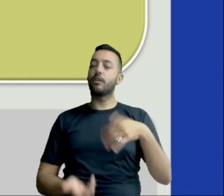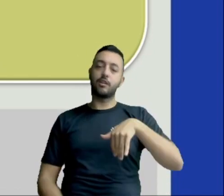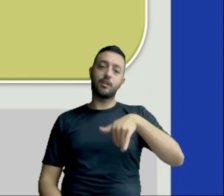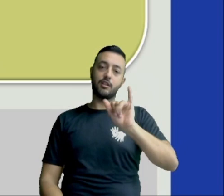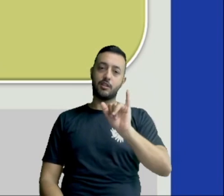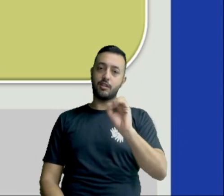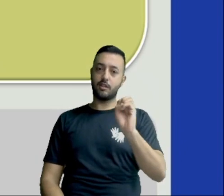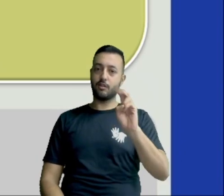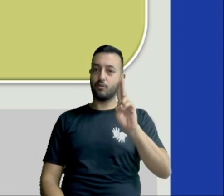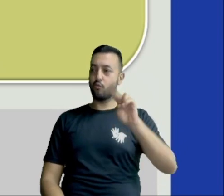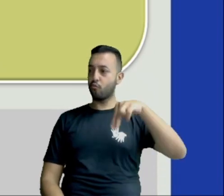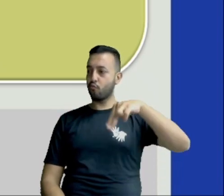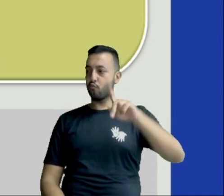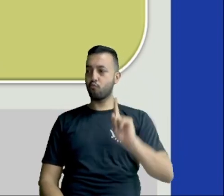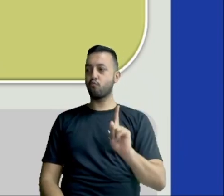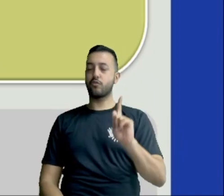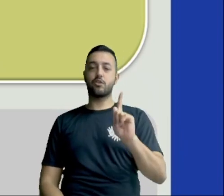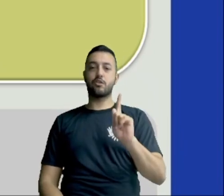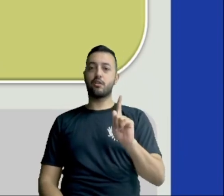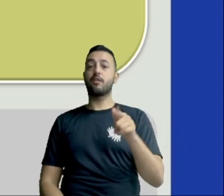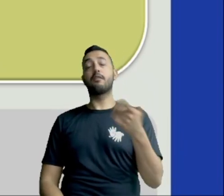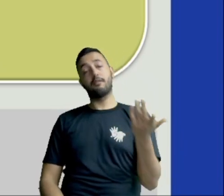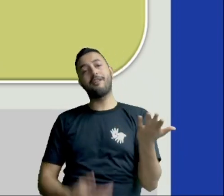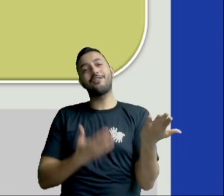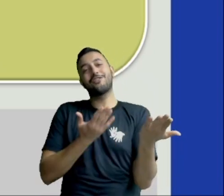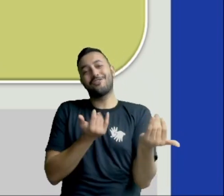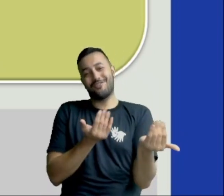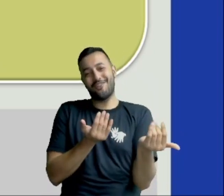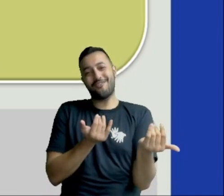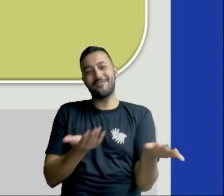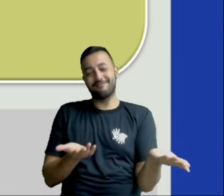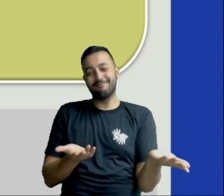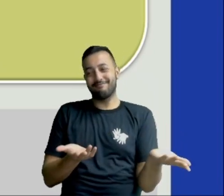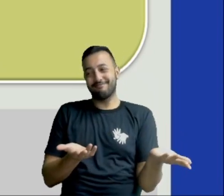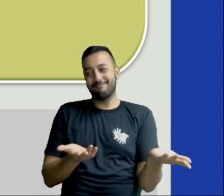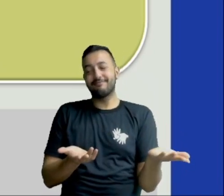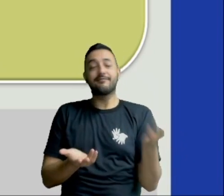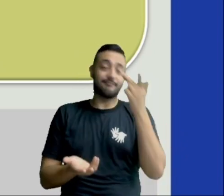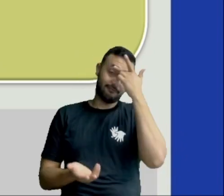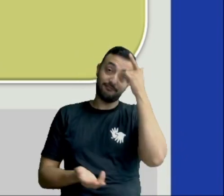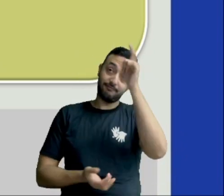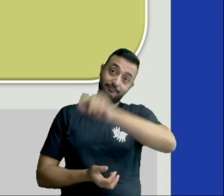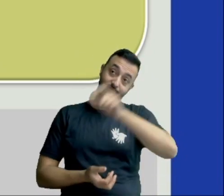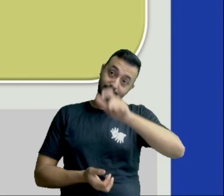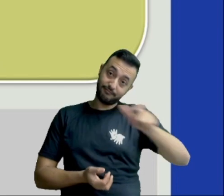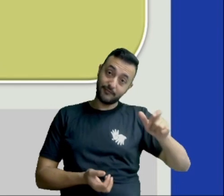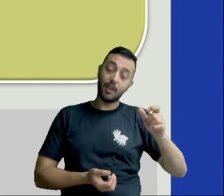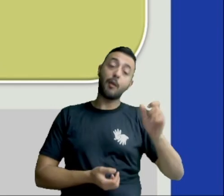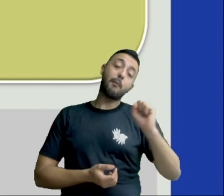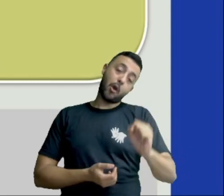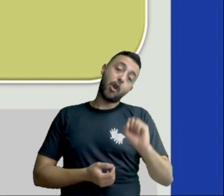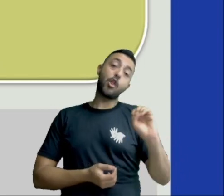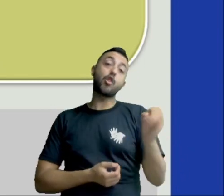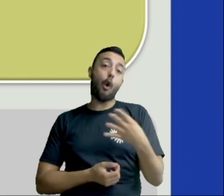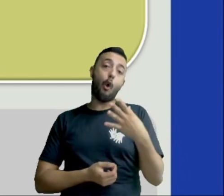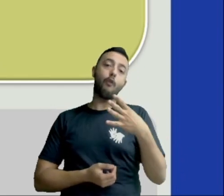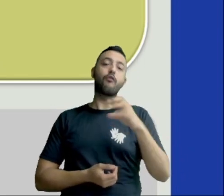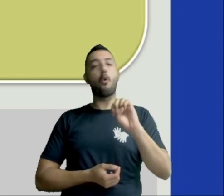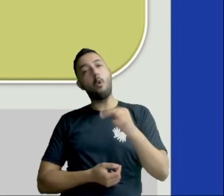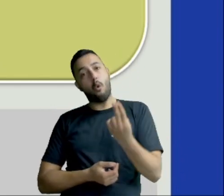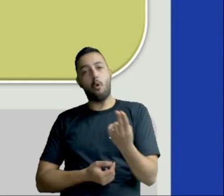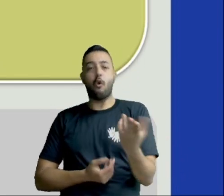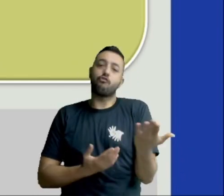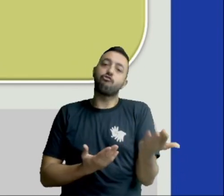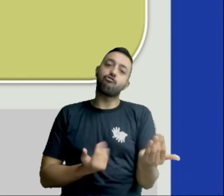com relação à pessoa também dá a ideia que é jovem. Então, com relação à pessoa, a ideia aí de novo é